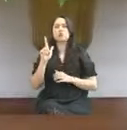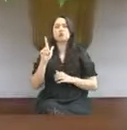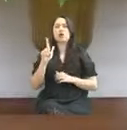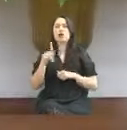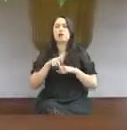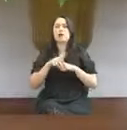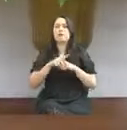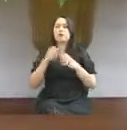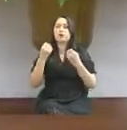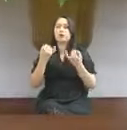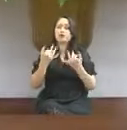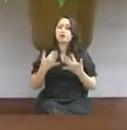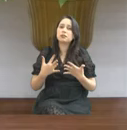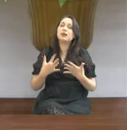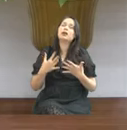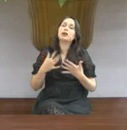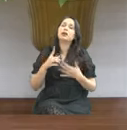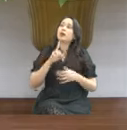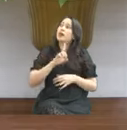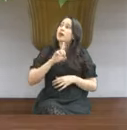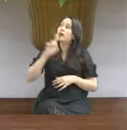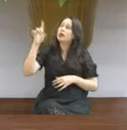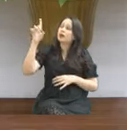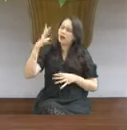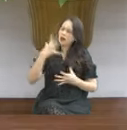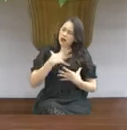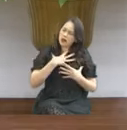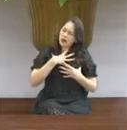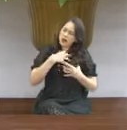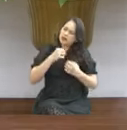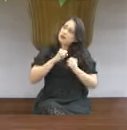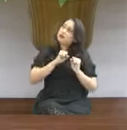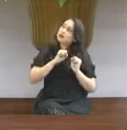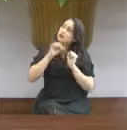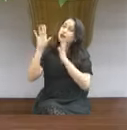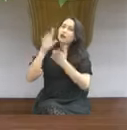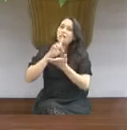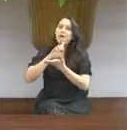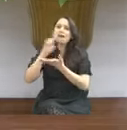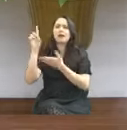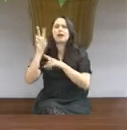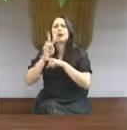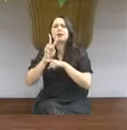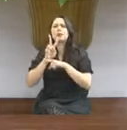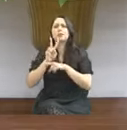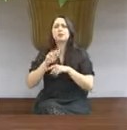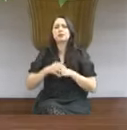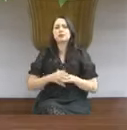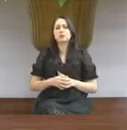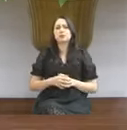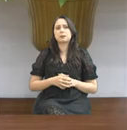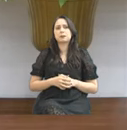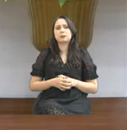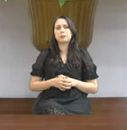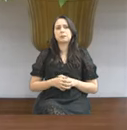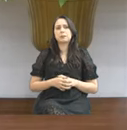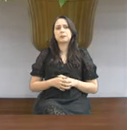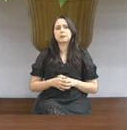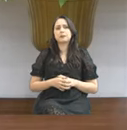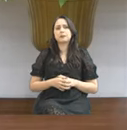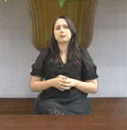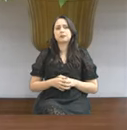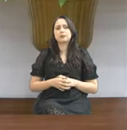para mim, lança sobre ele a tua ansiedade. E diz assim, pastor, terminando: